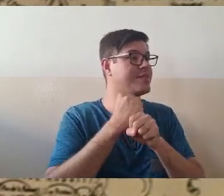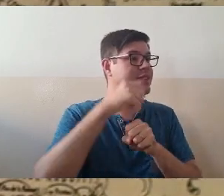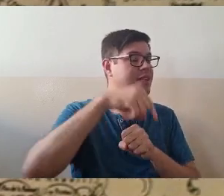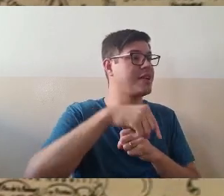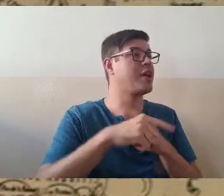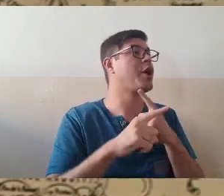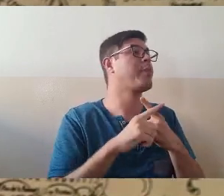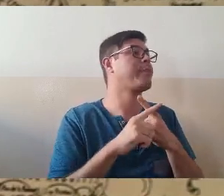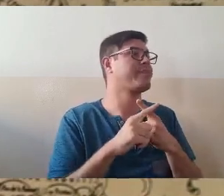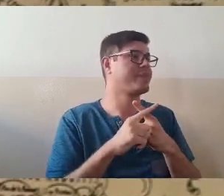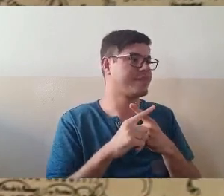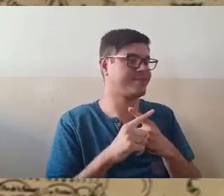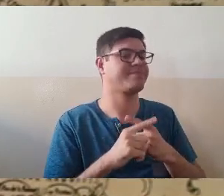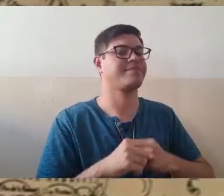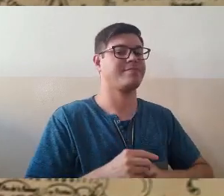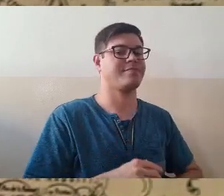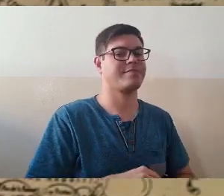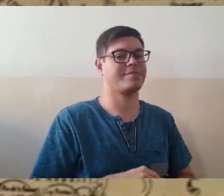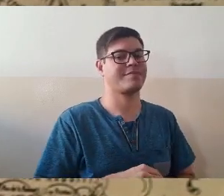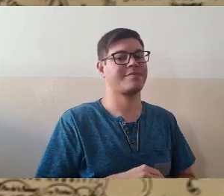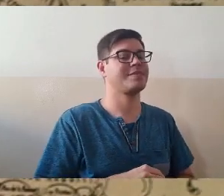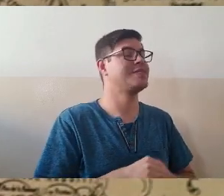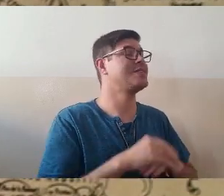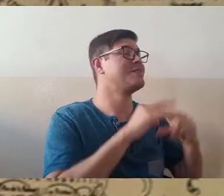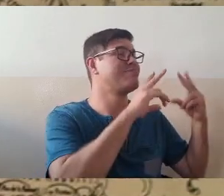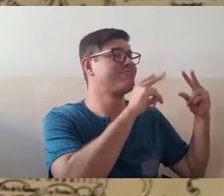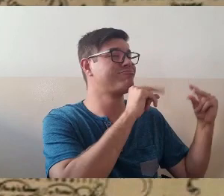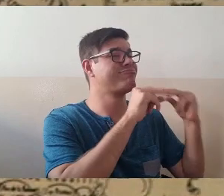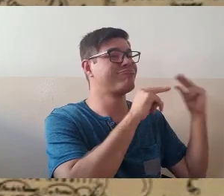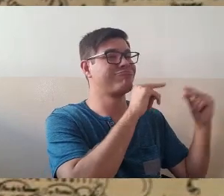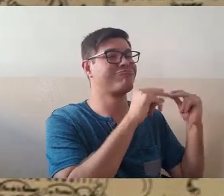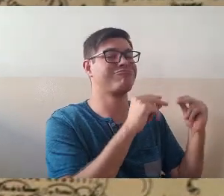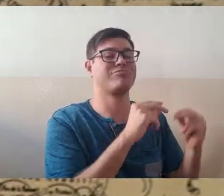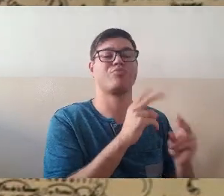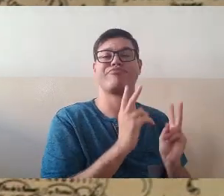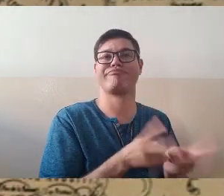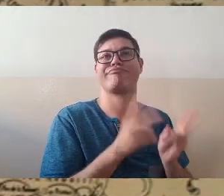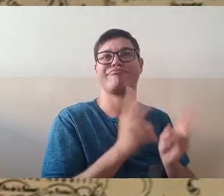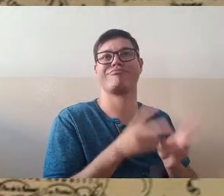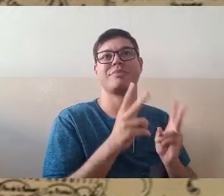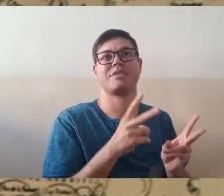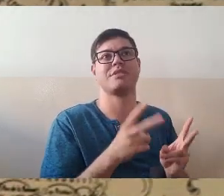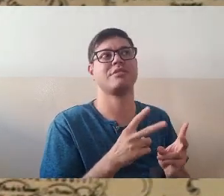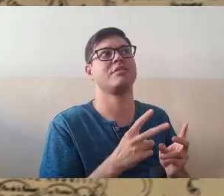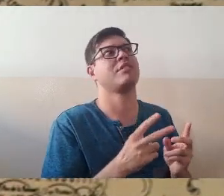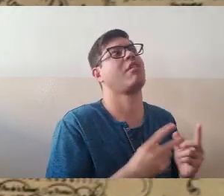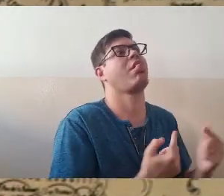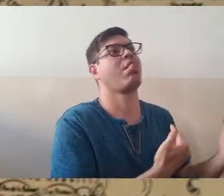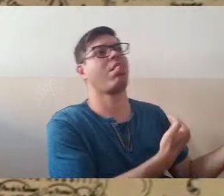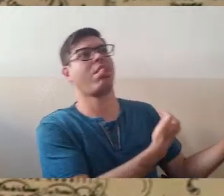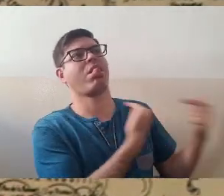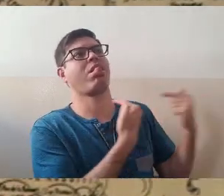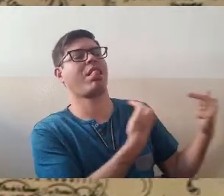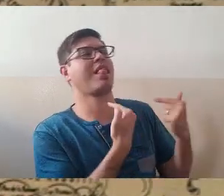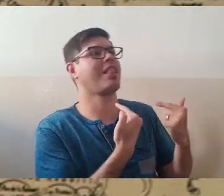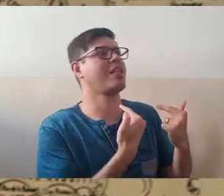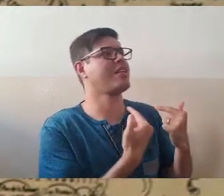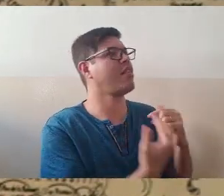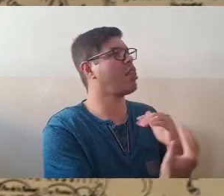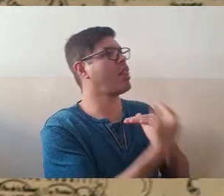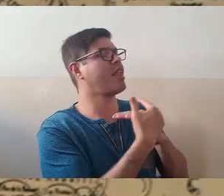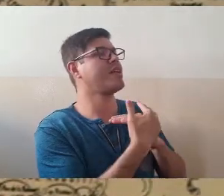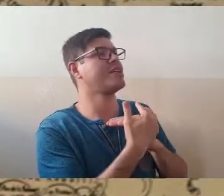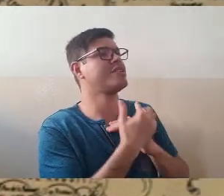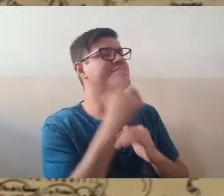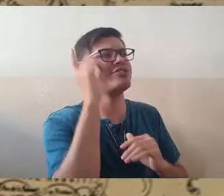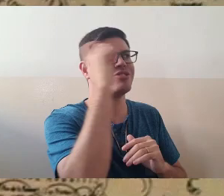pecúnia. É tudo a pecúnia. Pecúnia, fiorim, grampo, como é que fala? Mas fiorim é italiano, né? Mas esse ano, por exemplo,